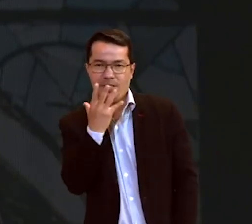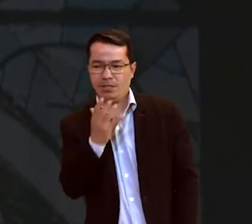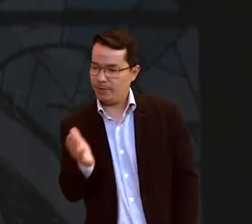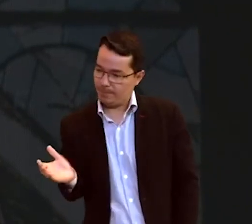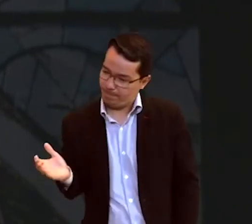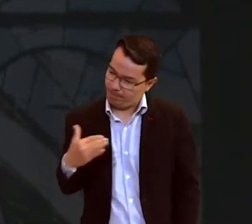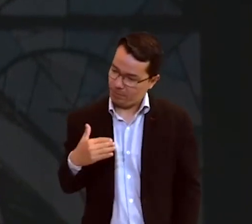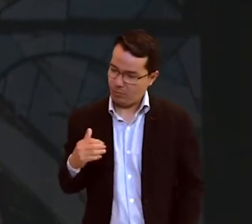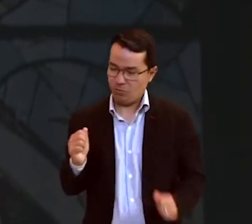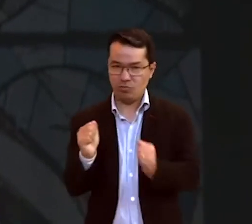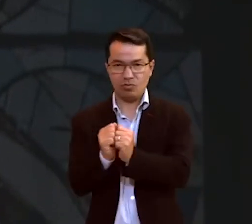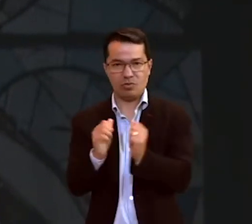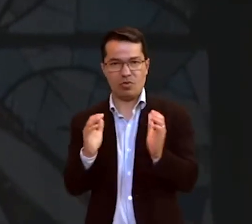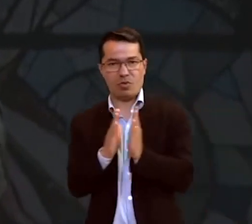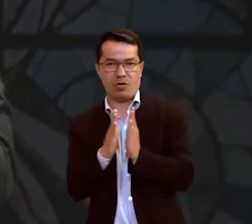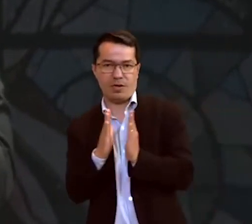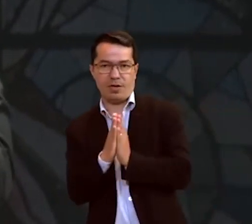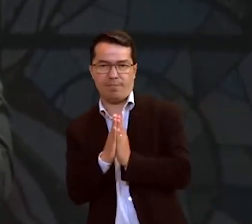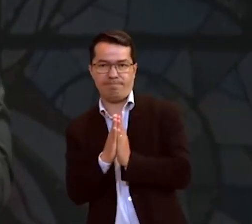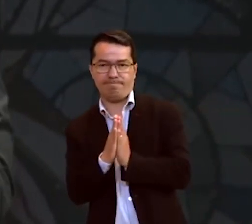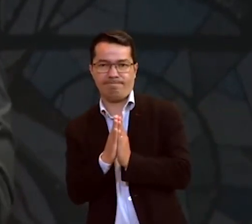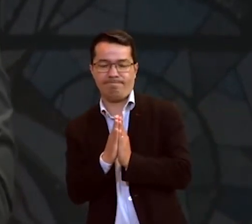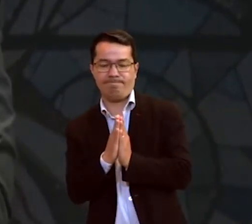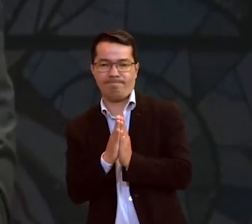vamos lá orar pelo vovô?